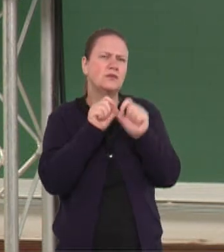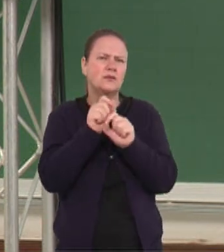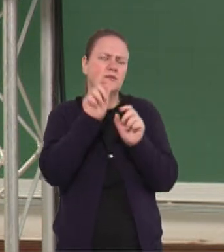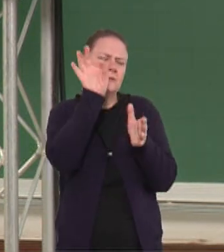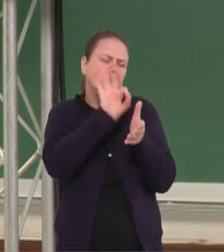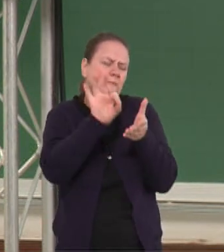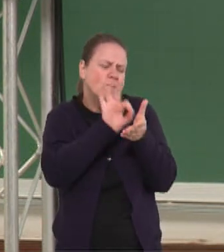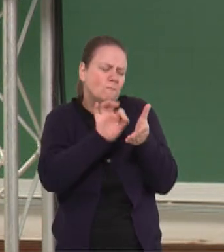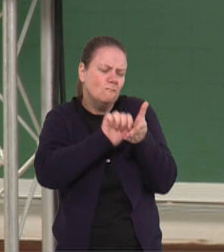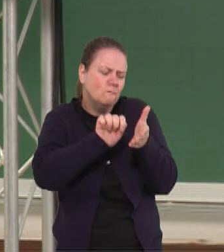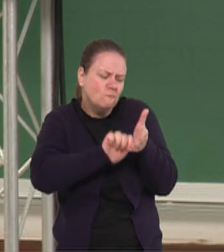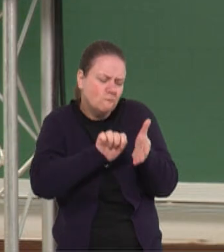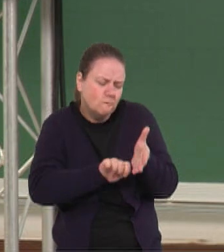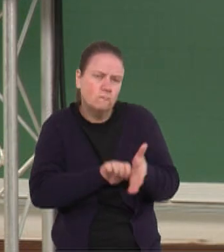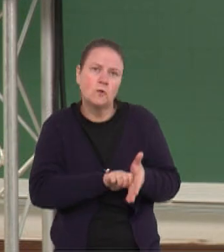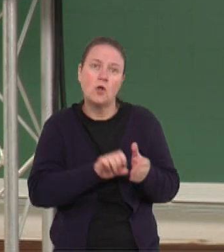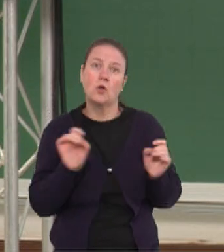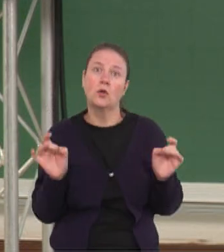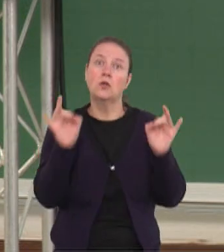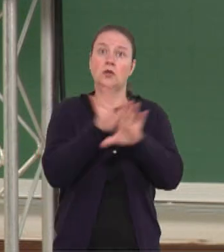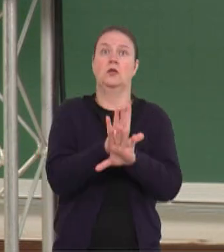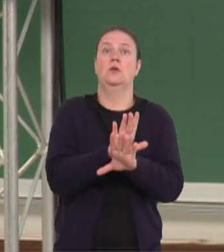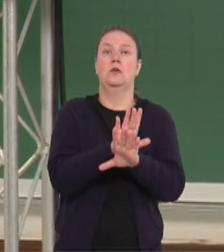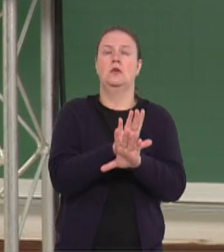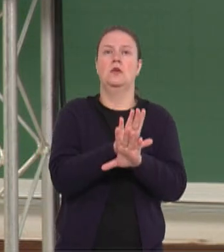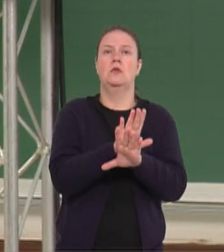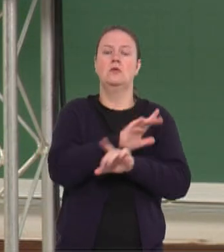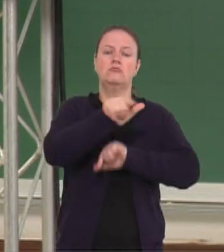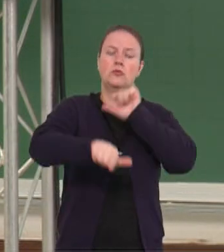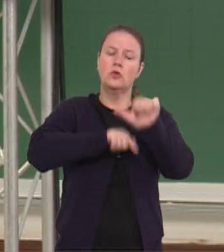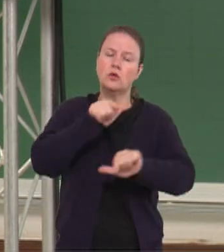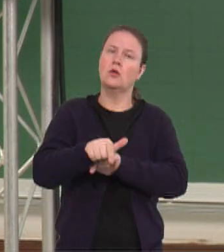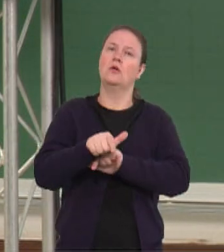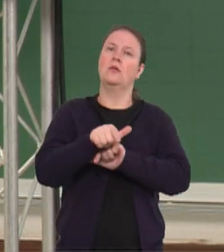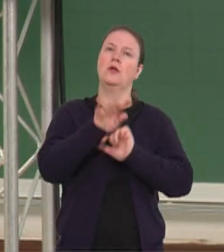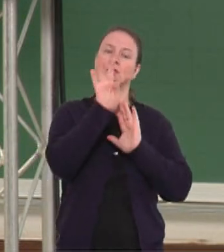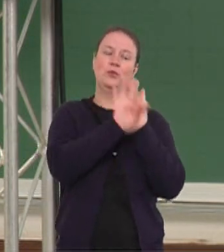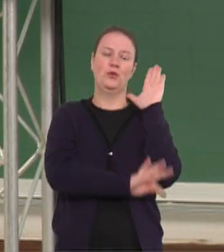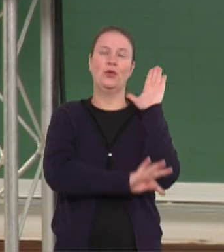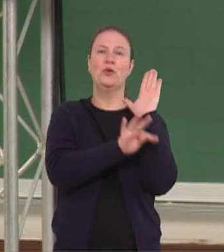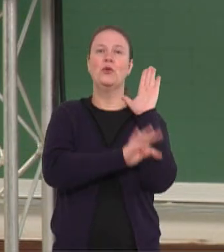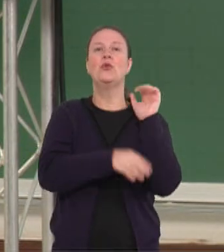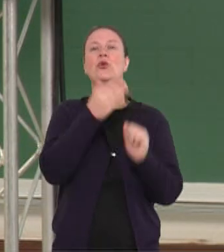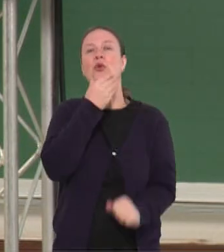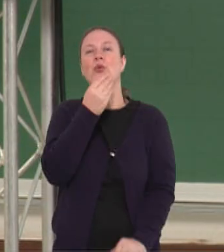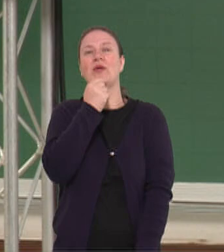reestruturação de texto e terminamos esse trabalho do texto do Leonardo, tá?